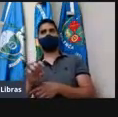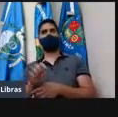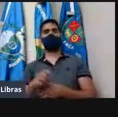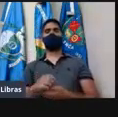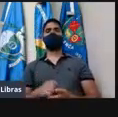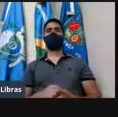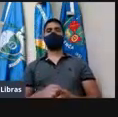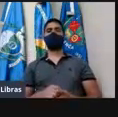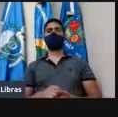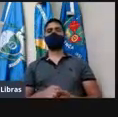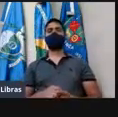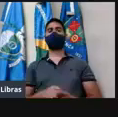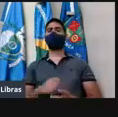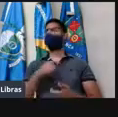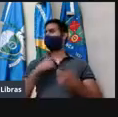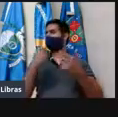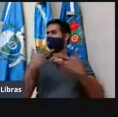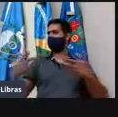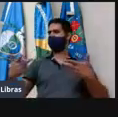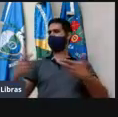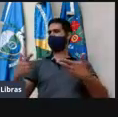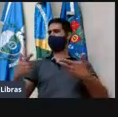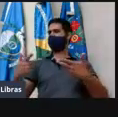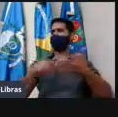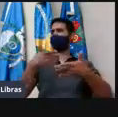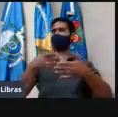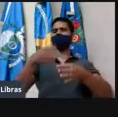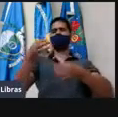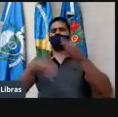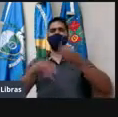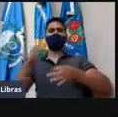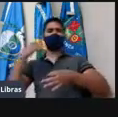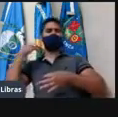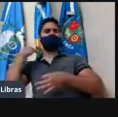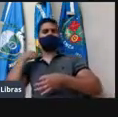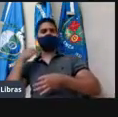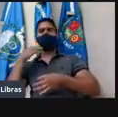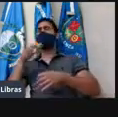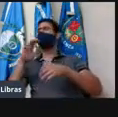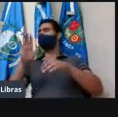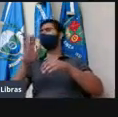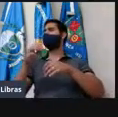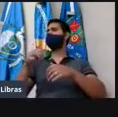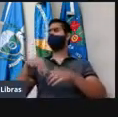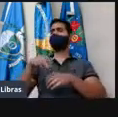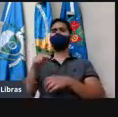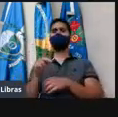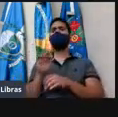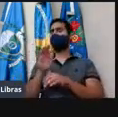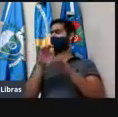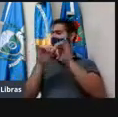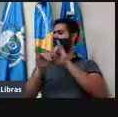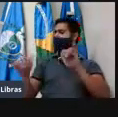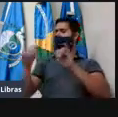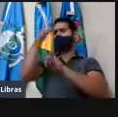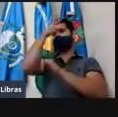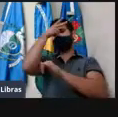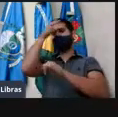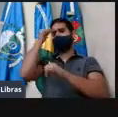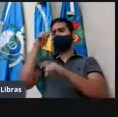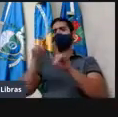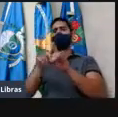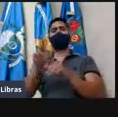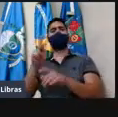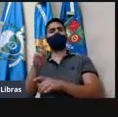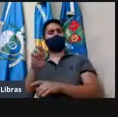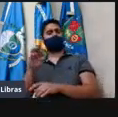desses processos na Justiça, o Ministério Público já orientou o prefeito, e o David, o Márcio e o Hélio, que